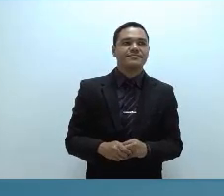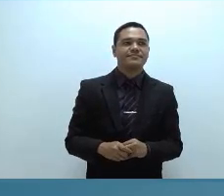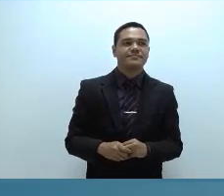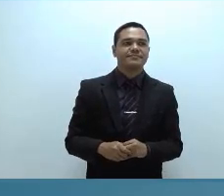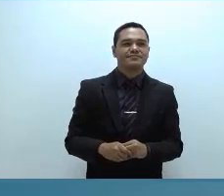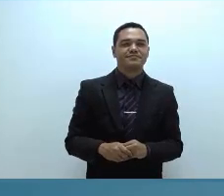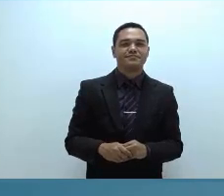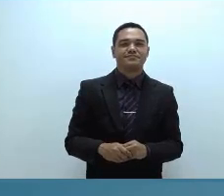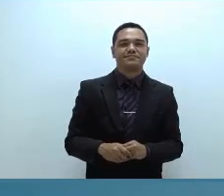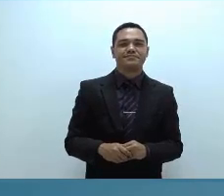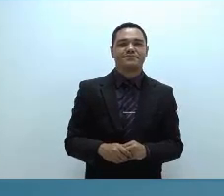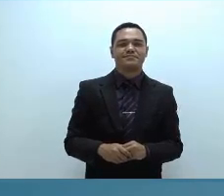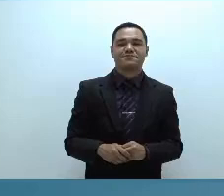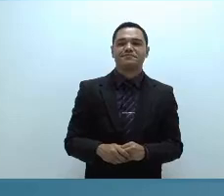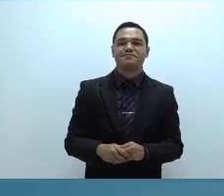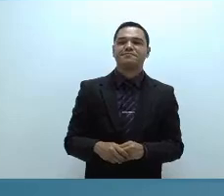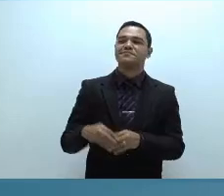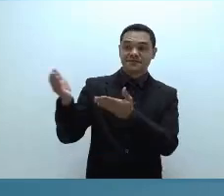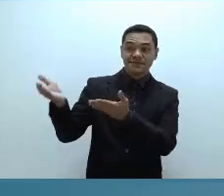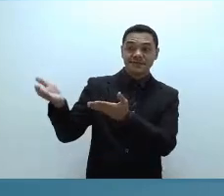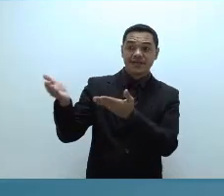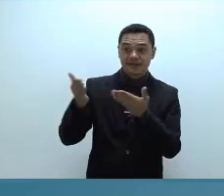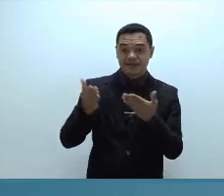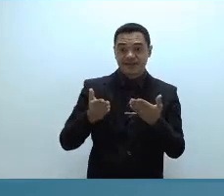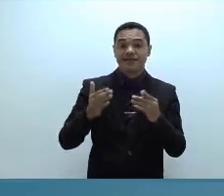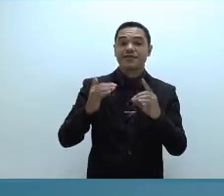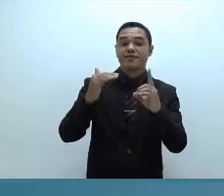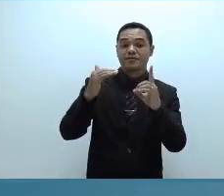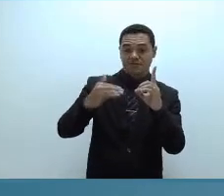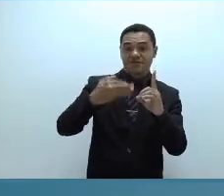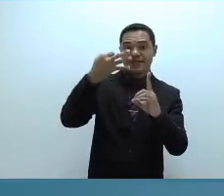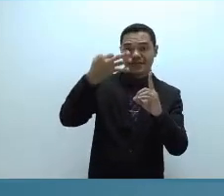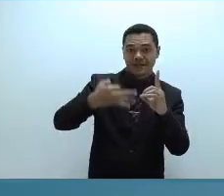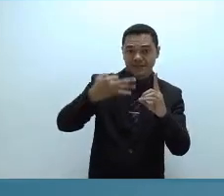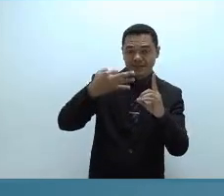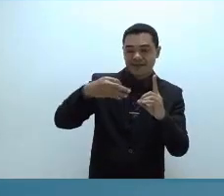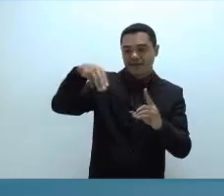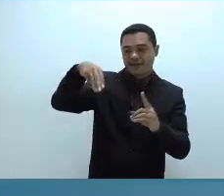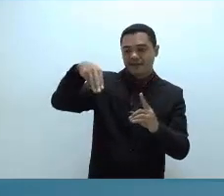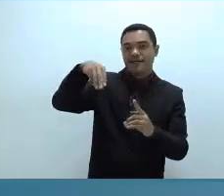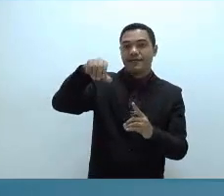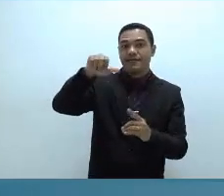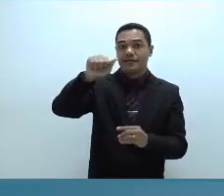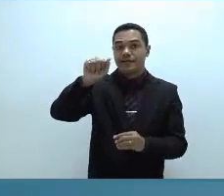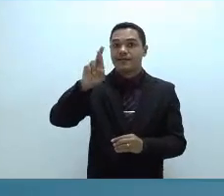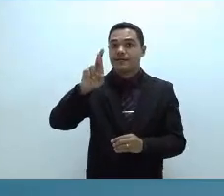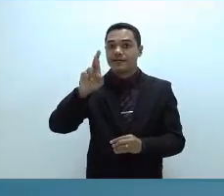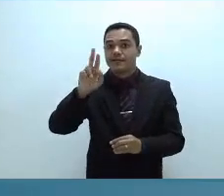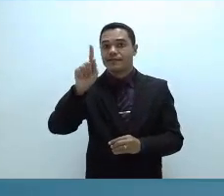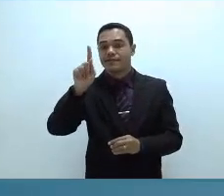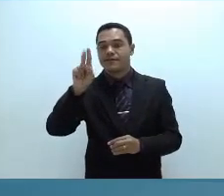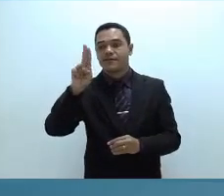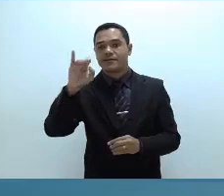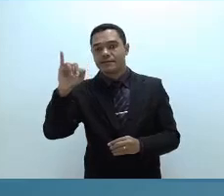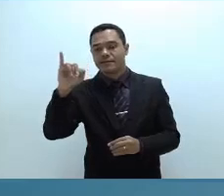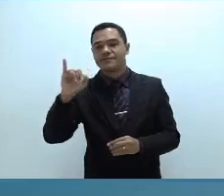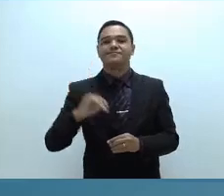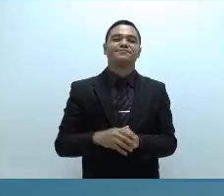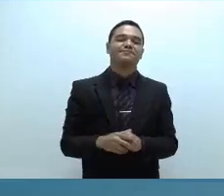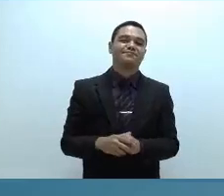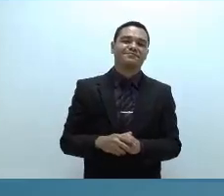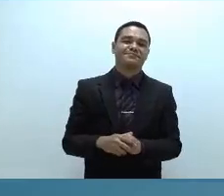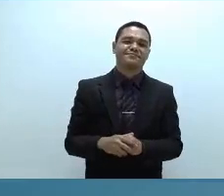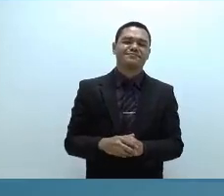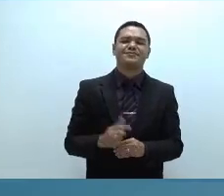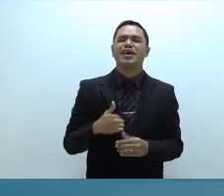Essa palavra, presidente Magui. Pois não, desembargadora Magui. Tem a palavra. Só para desejar um